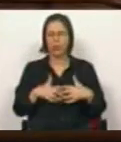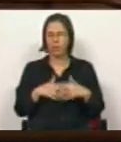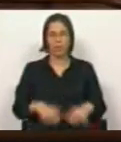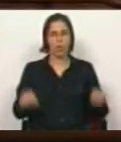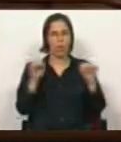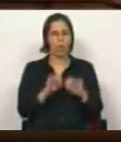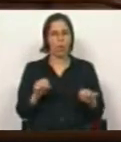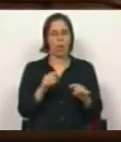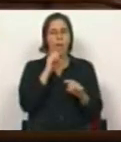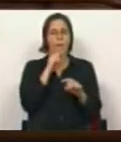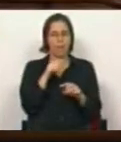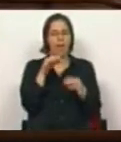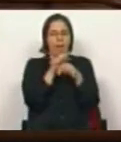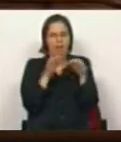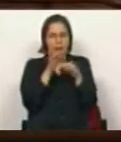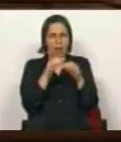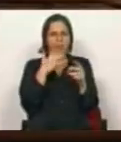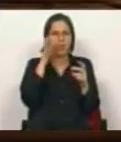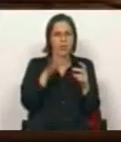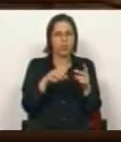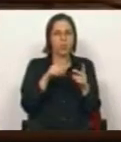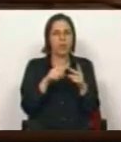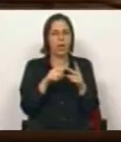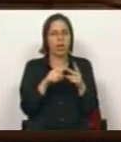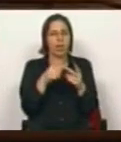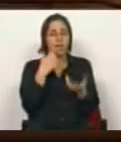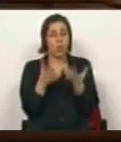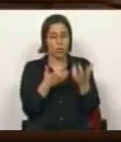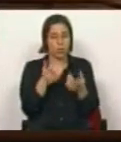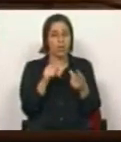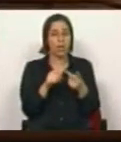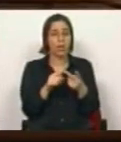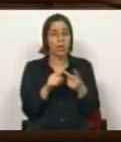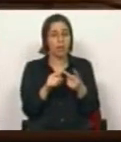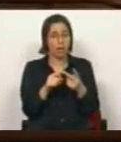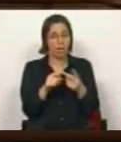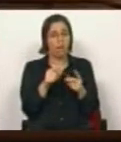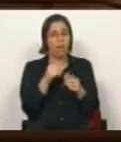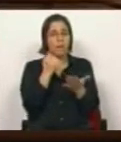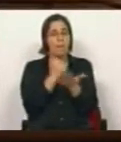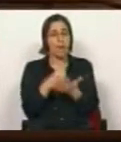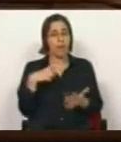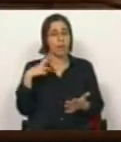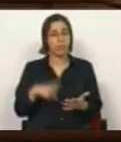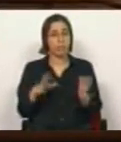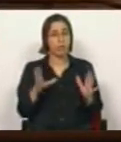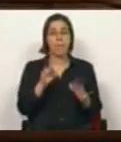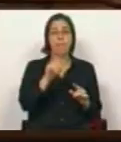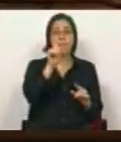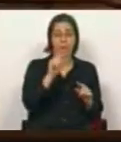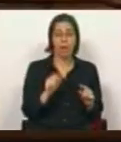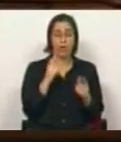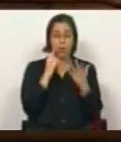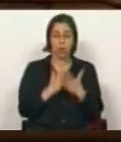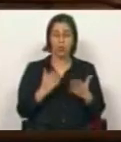dúvidas quanto à presença de microplásticos no sal utilizado para a cozinha, inclusivamente em marcas portuguesas. Mas mais,